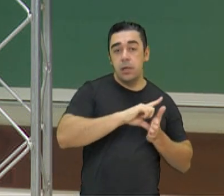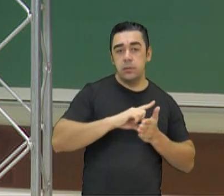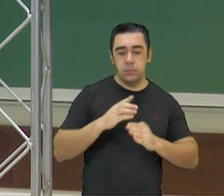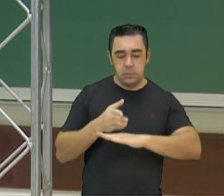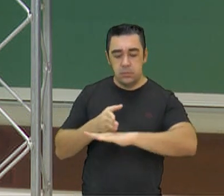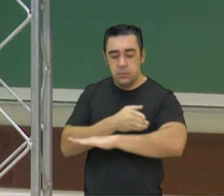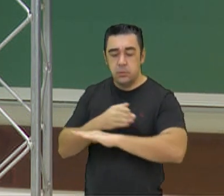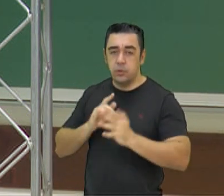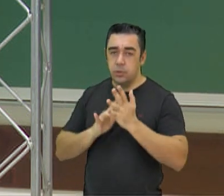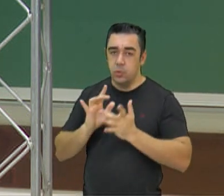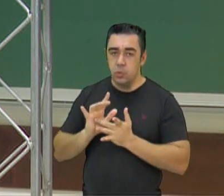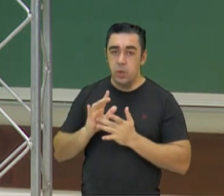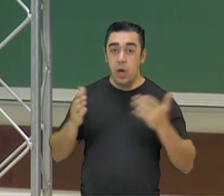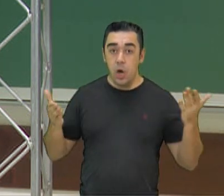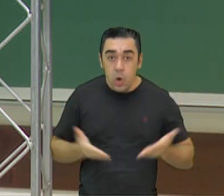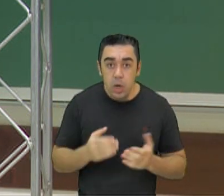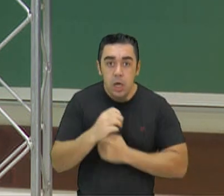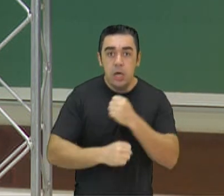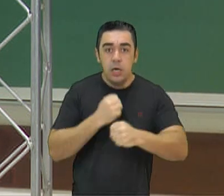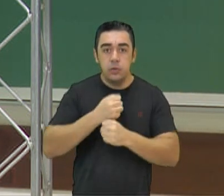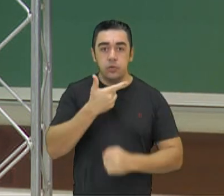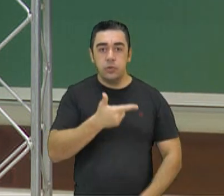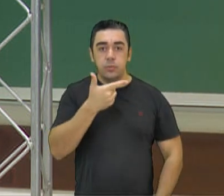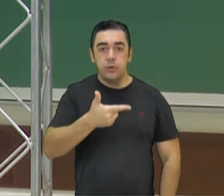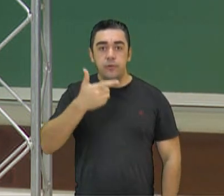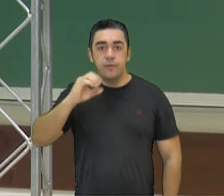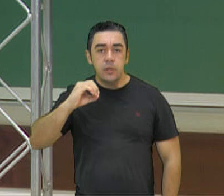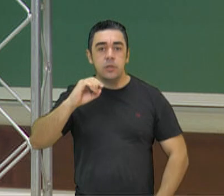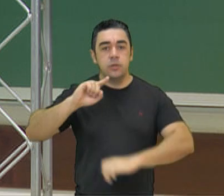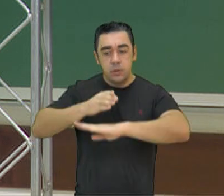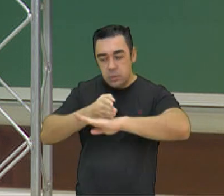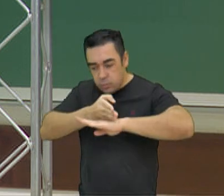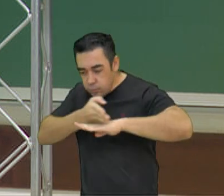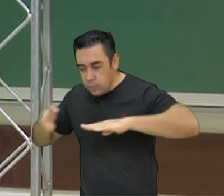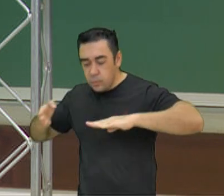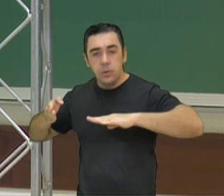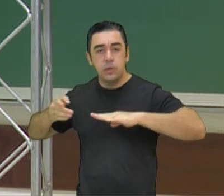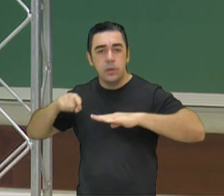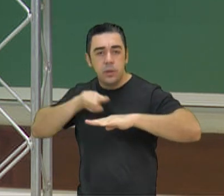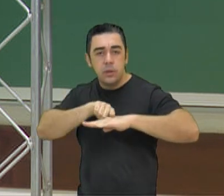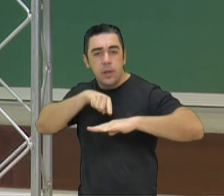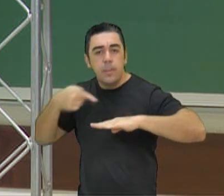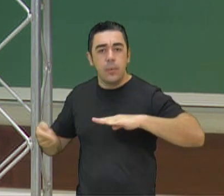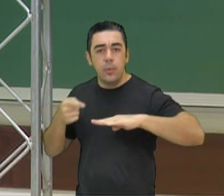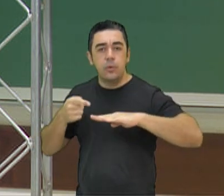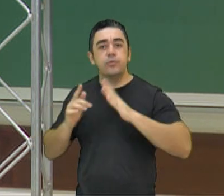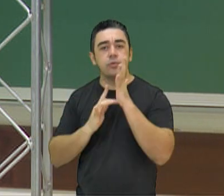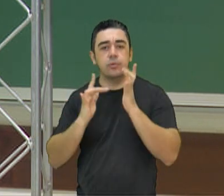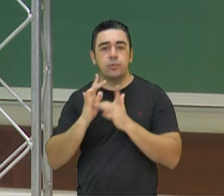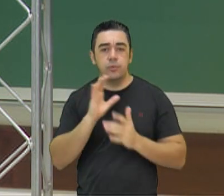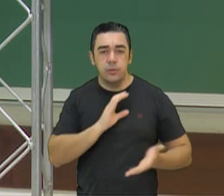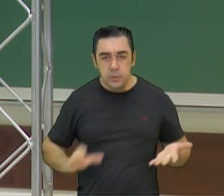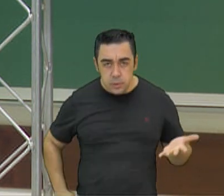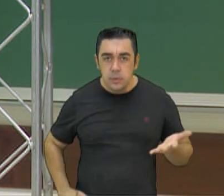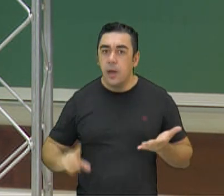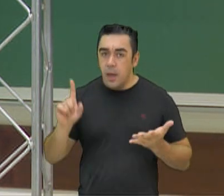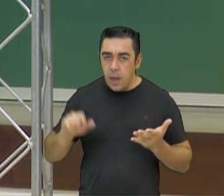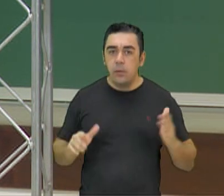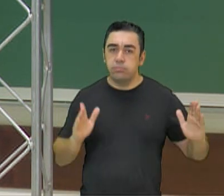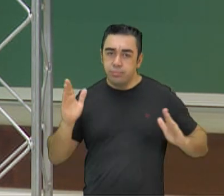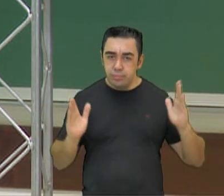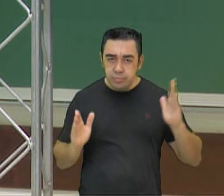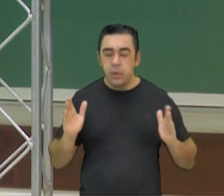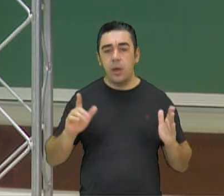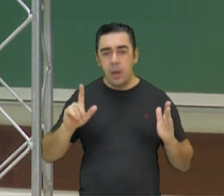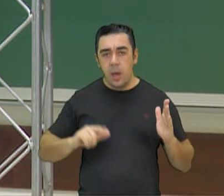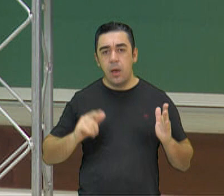aqui 2020 depois de Cristo, para que é o divisor de águas da era cristã dos povos que seguem o